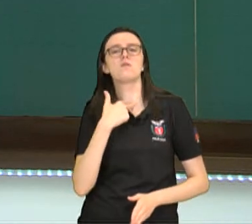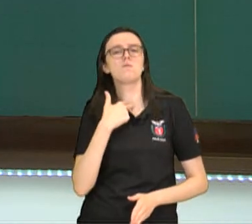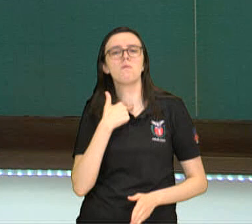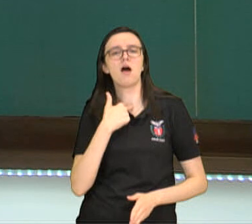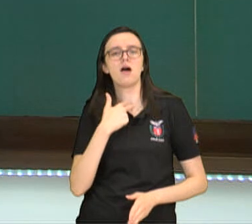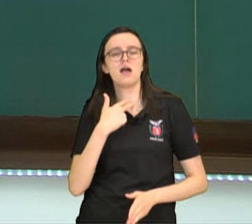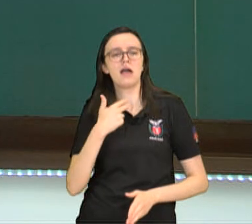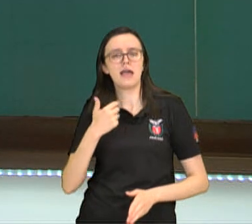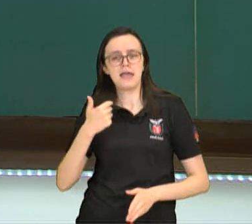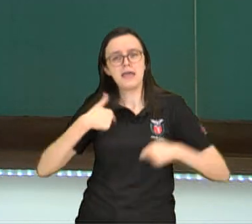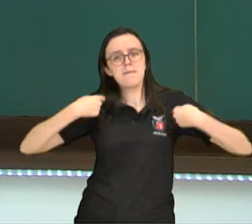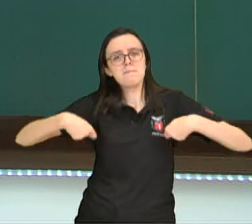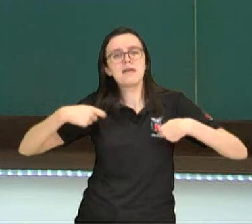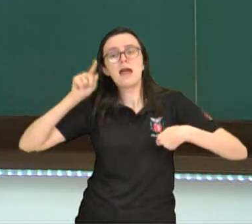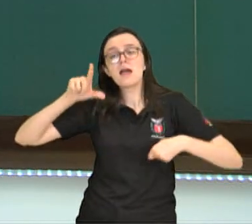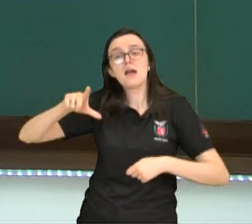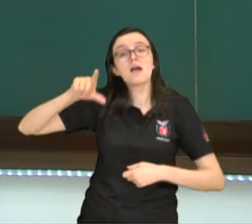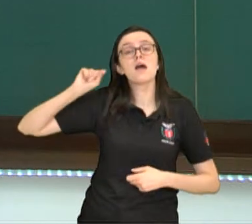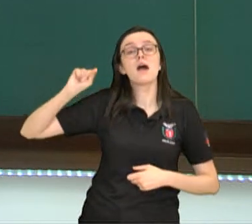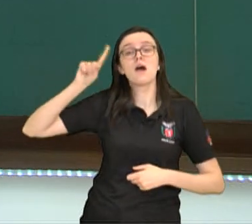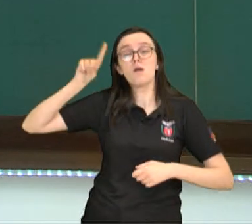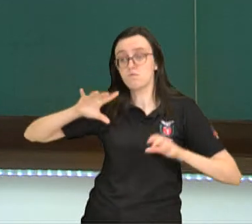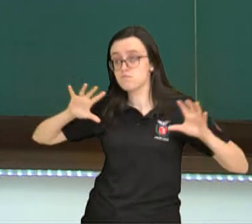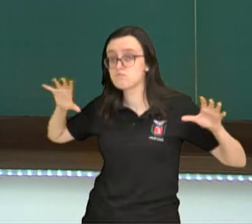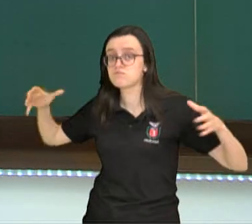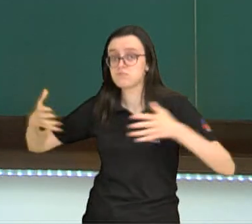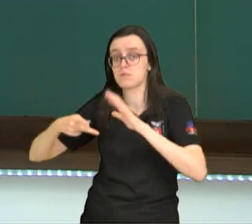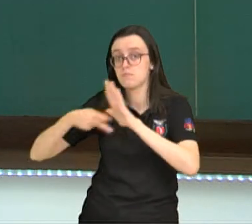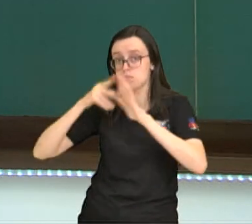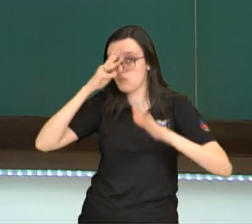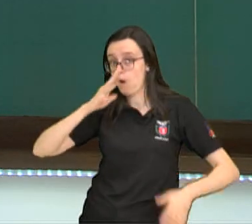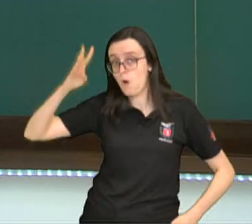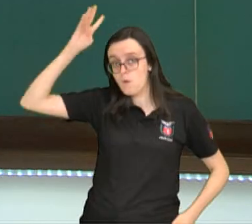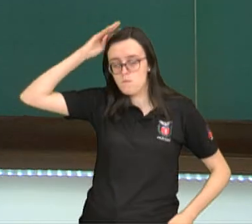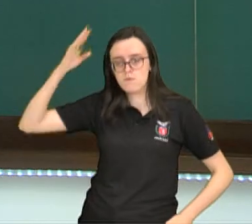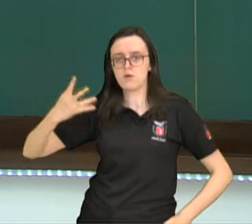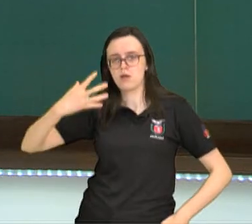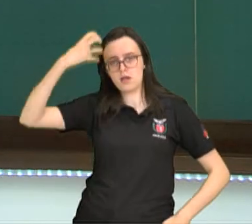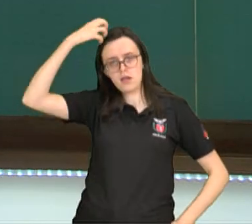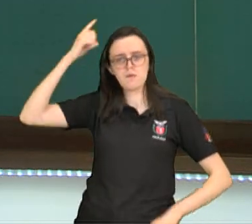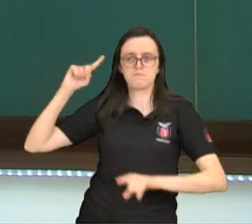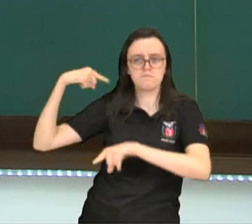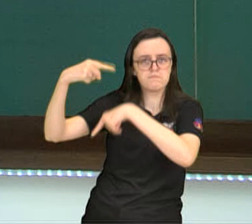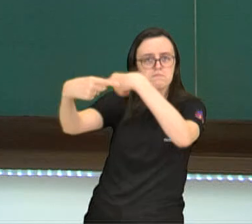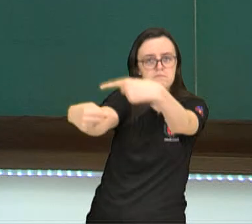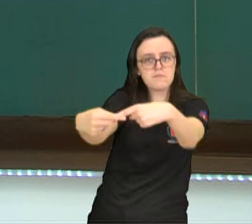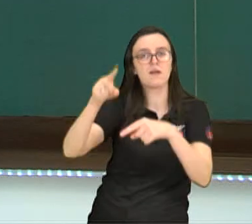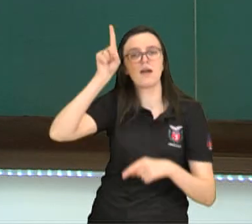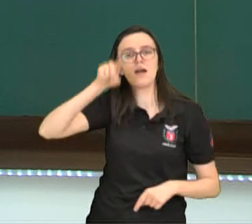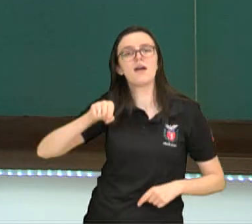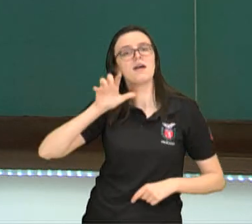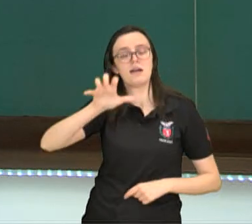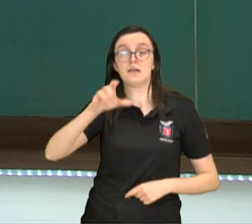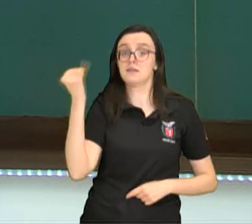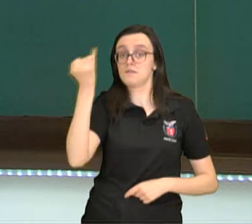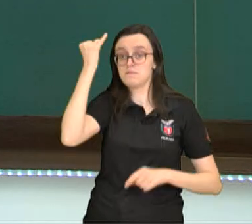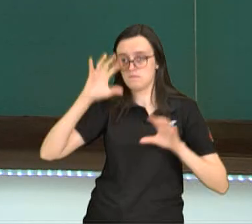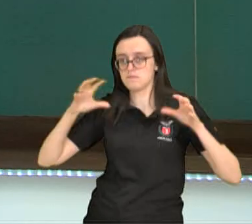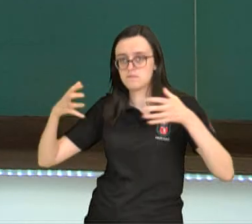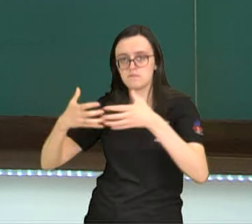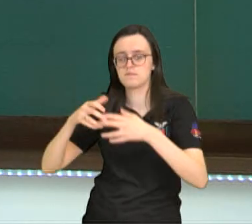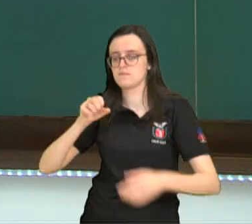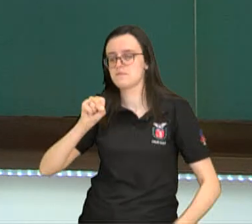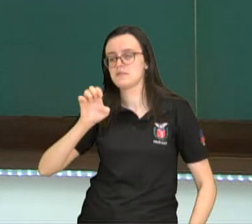ser hereditário, ele ia ser escolhido pelo Senado romano. Então aqui a gente tem o surgimento de uma instituição muito importante até